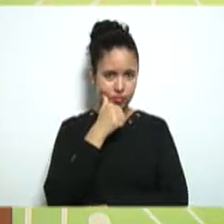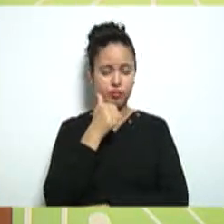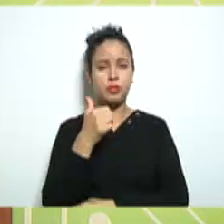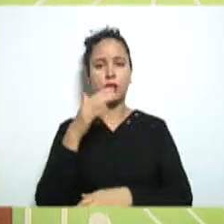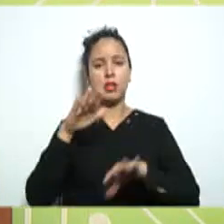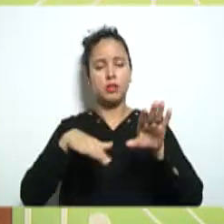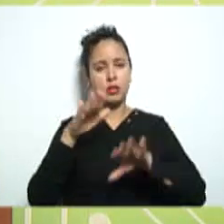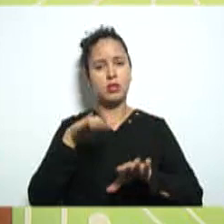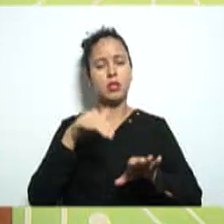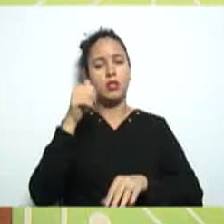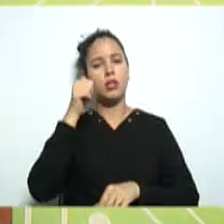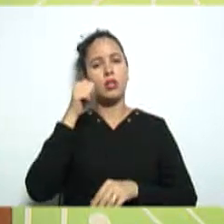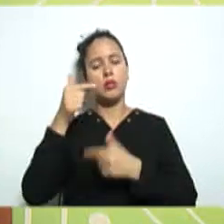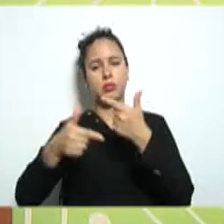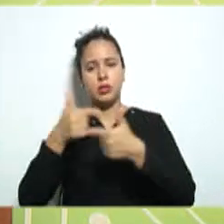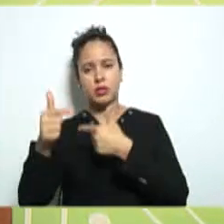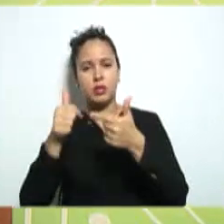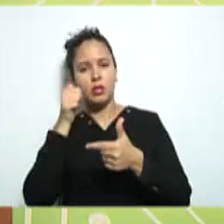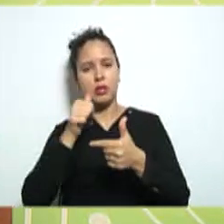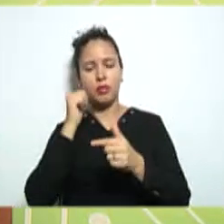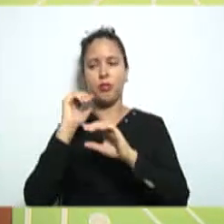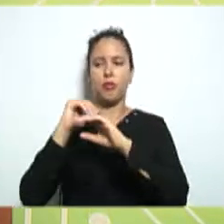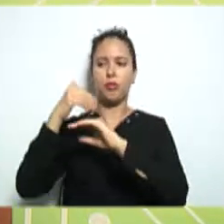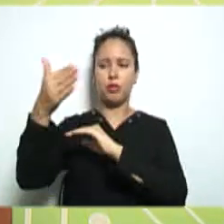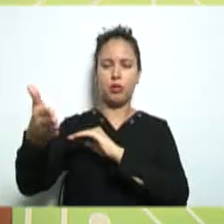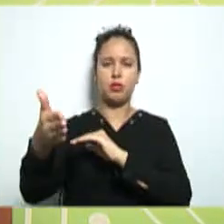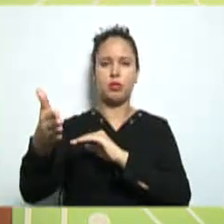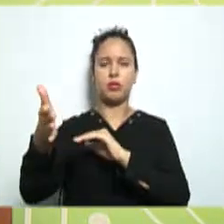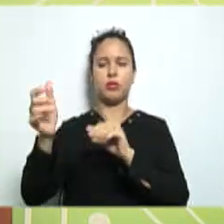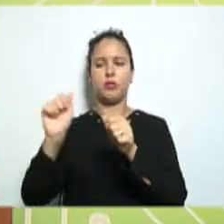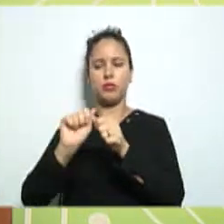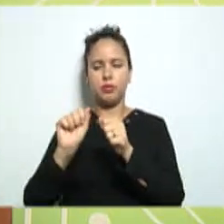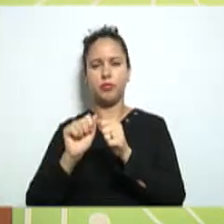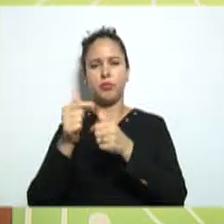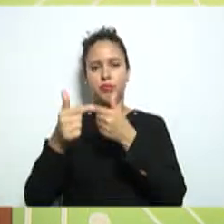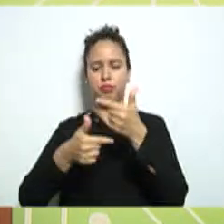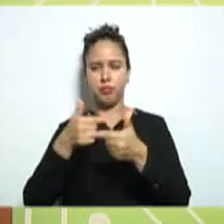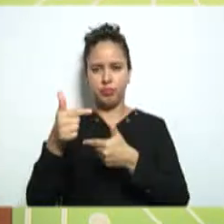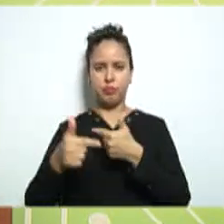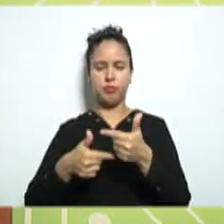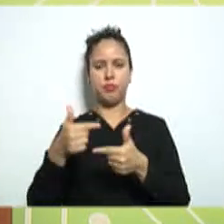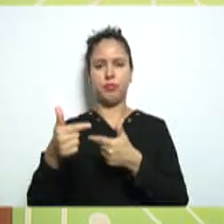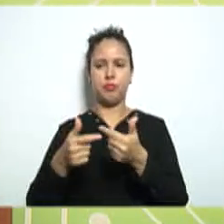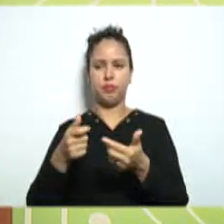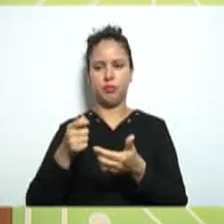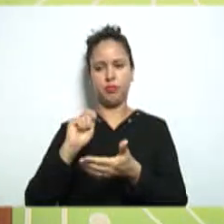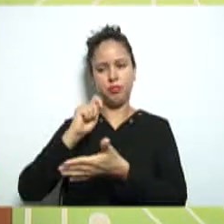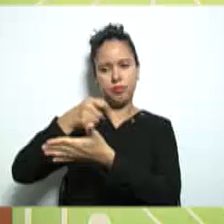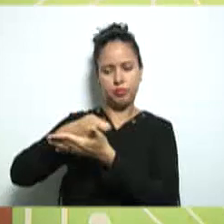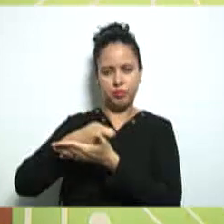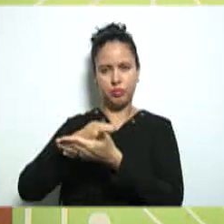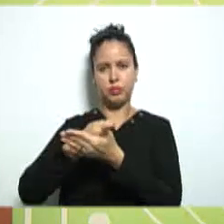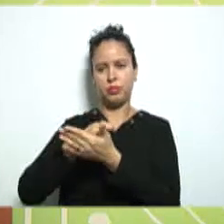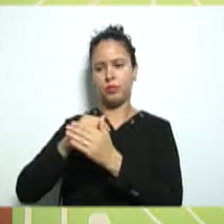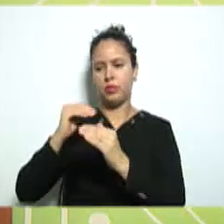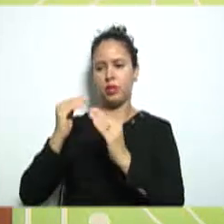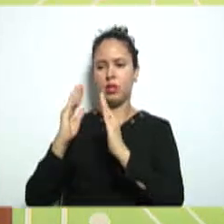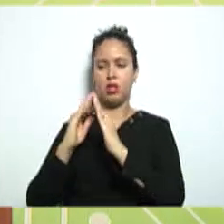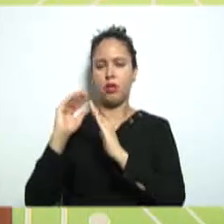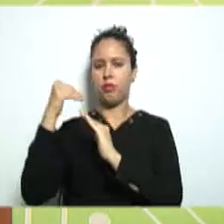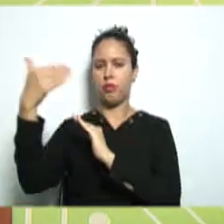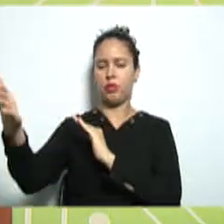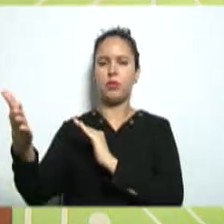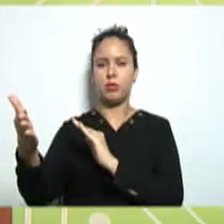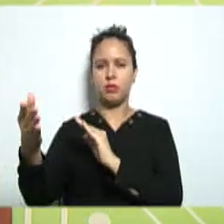a mulher trabalha fora, realiza uma atividade remunerada fora do seu ambiente